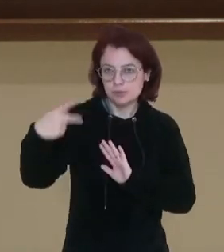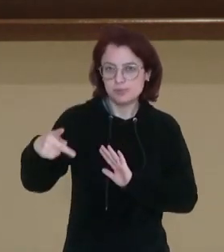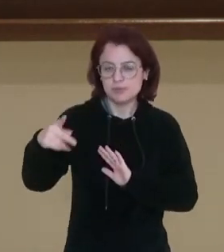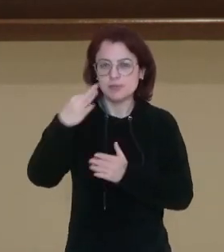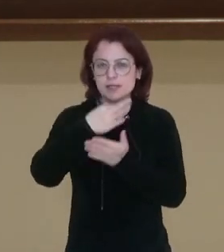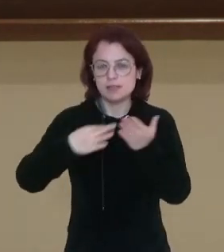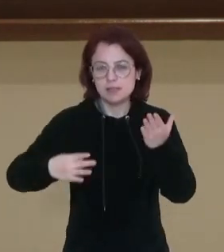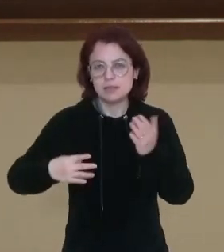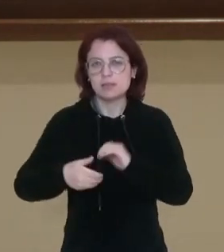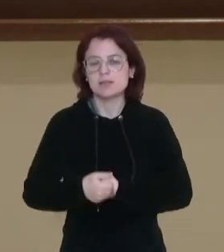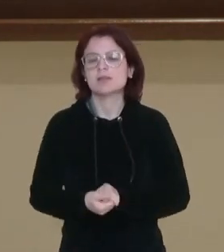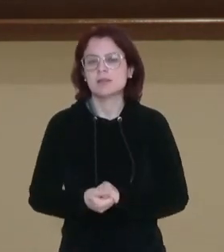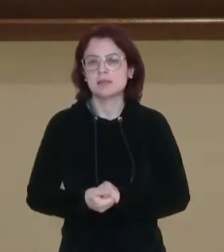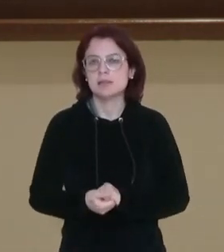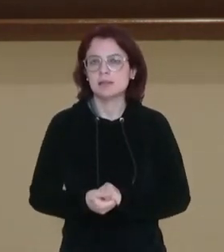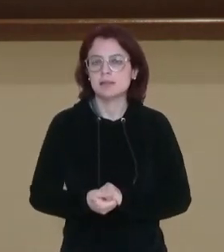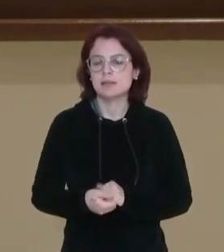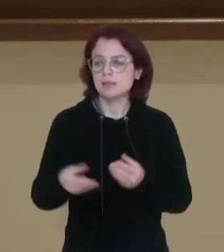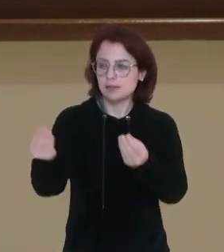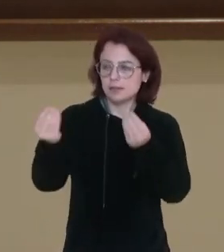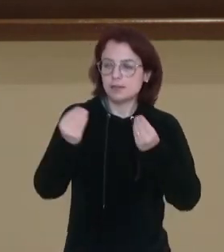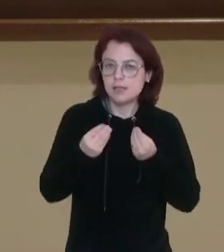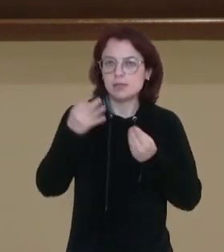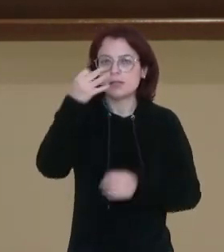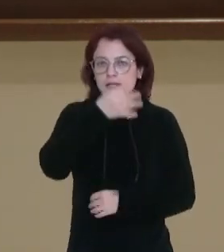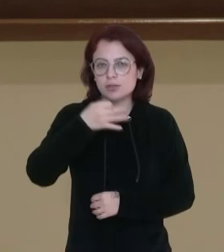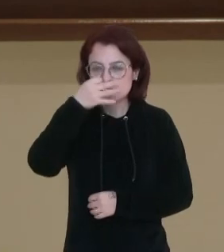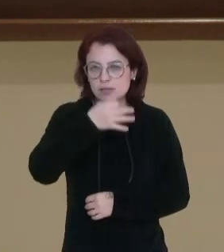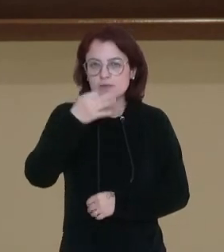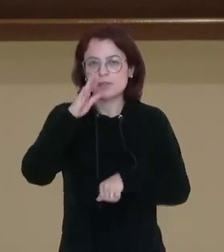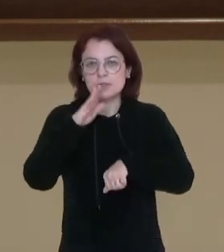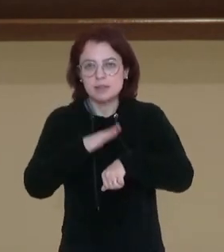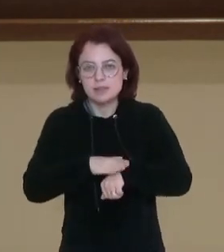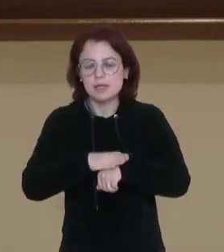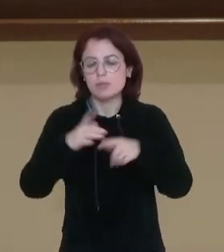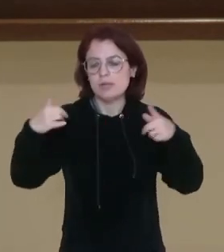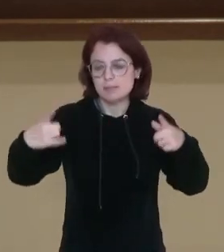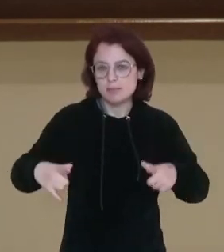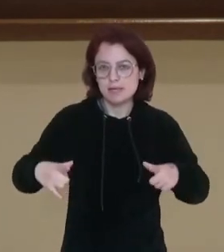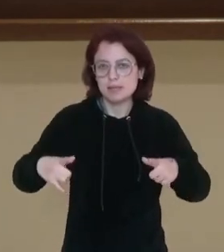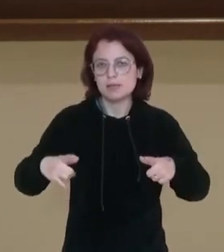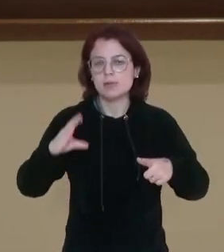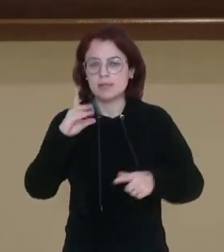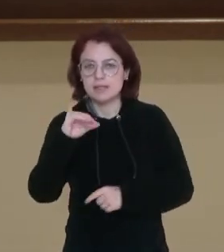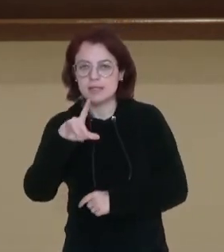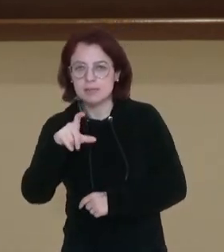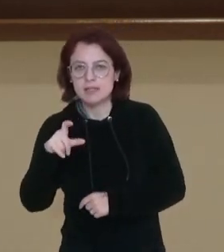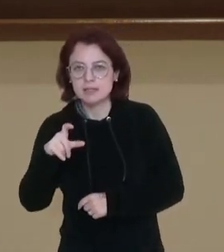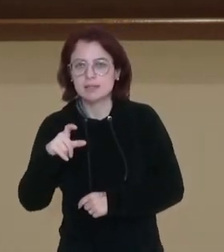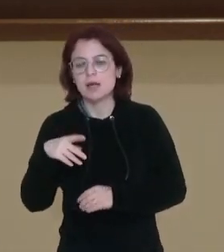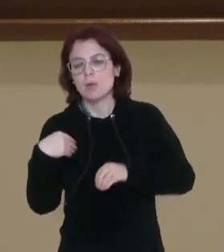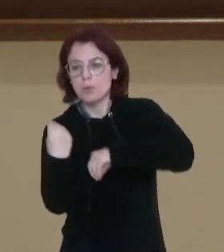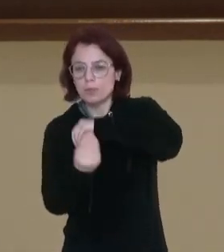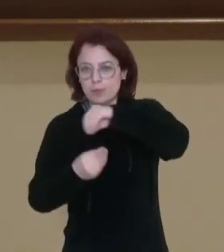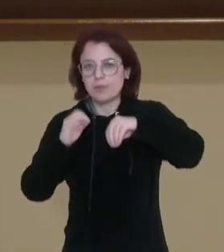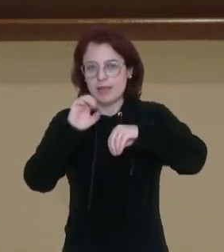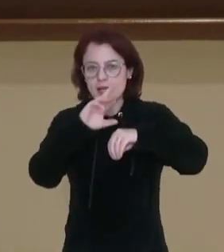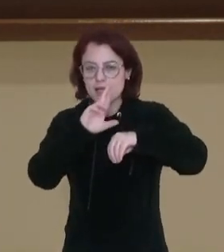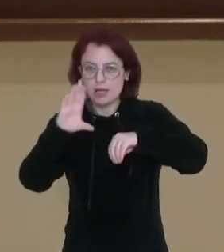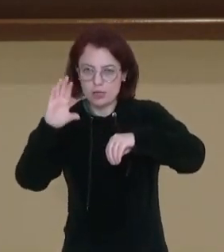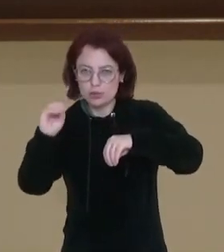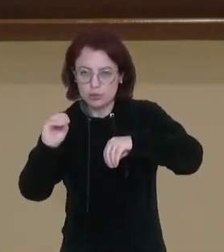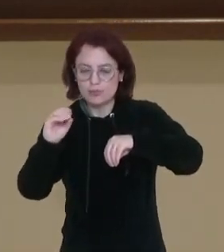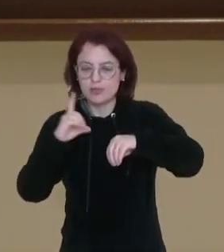né? Trazendo esses elementos da narrativa, que são aí o tempo, o espaço, o clímax, né? O enredo. Lembra que o enredo